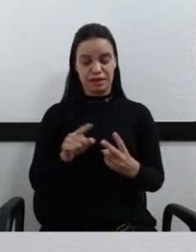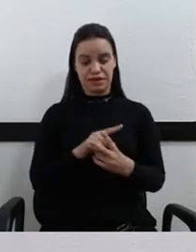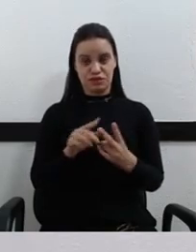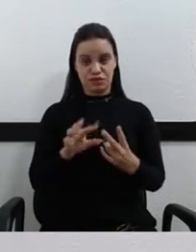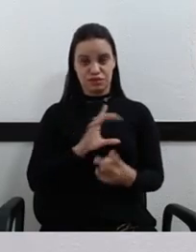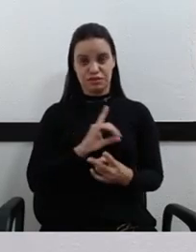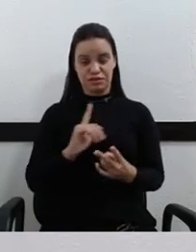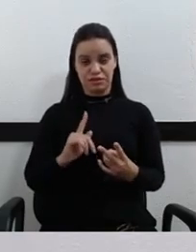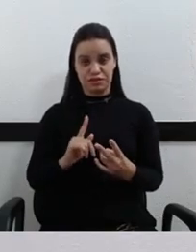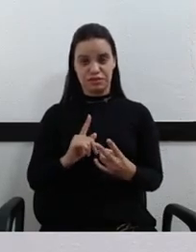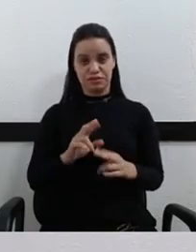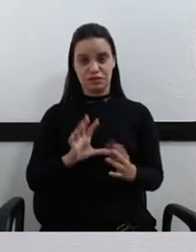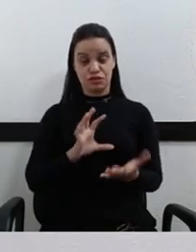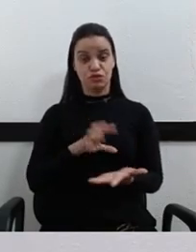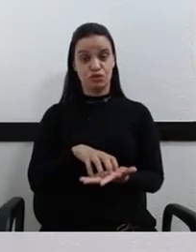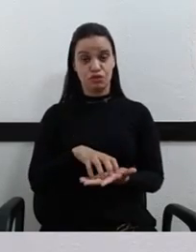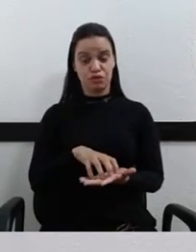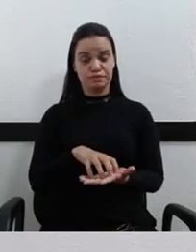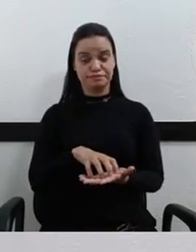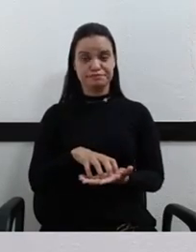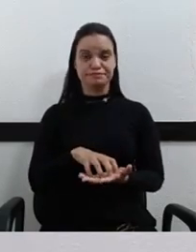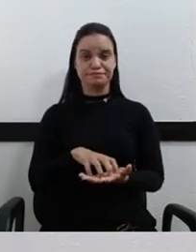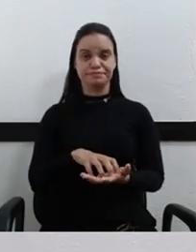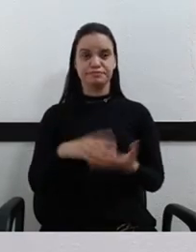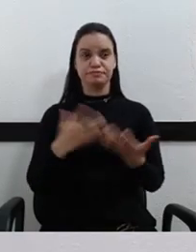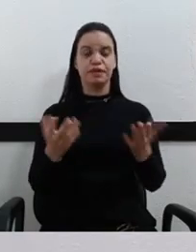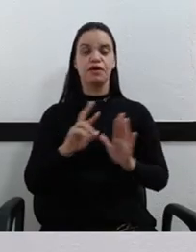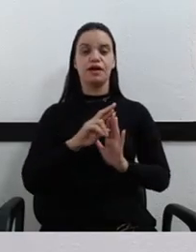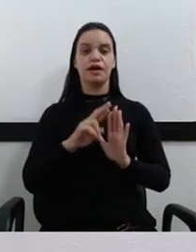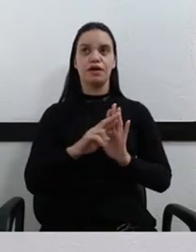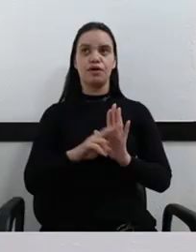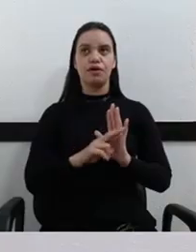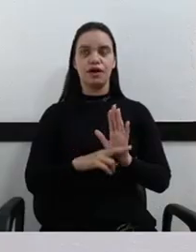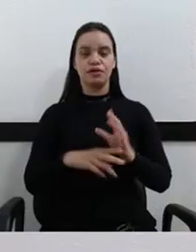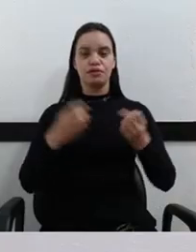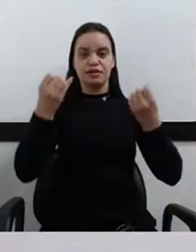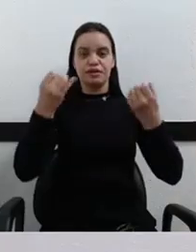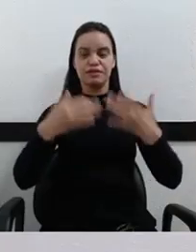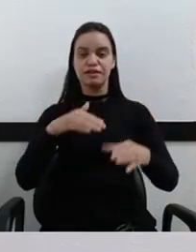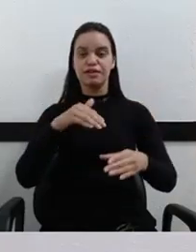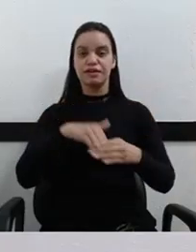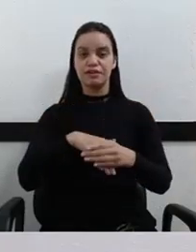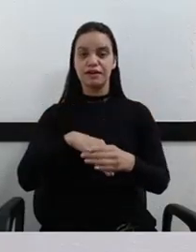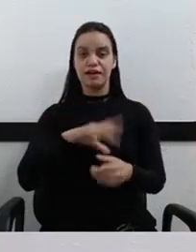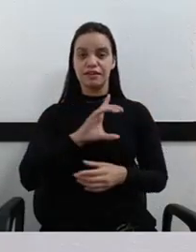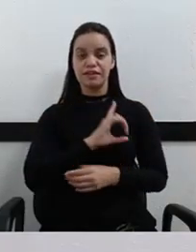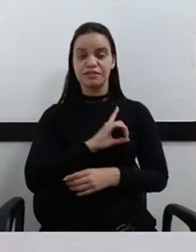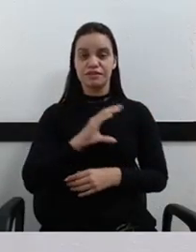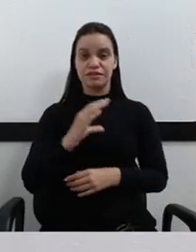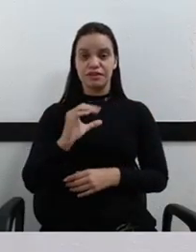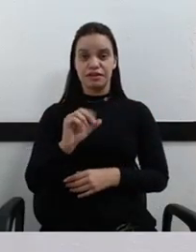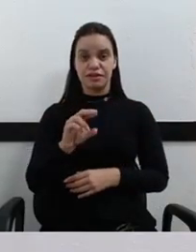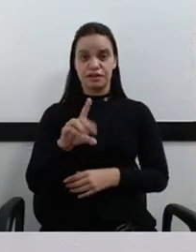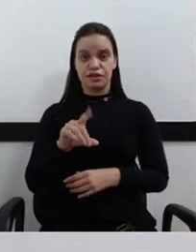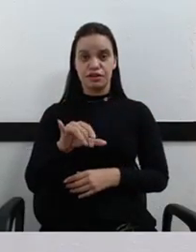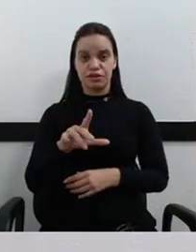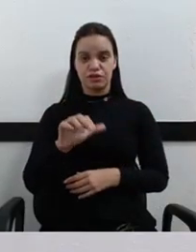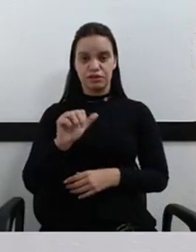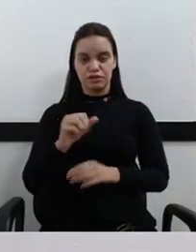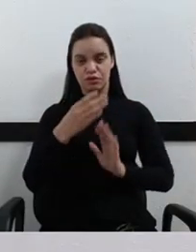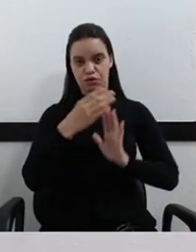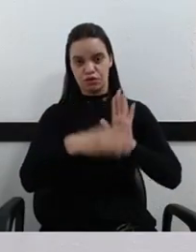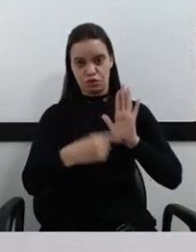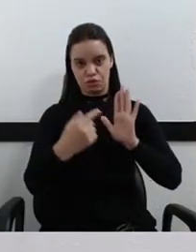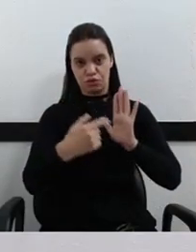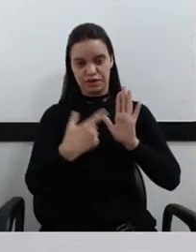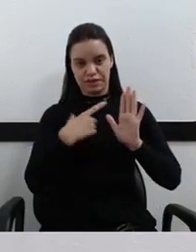componham o aludido núcleo especializado. Esse é o relatório que passa a votar. A defensora pública Carolina apresentou currículo